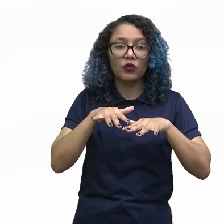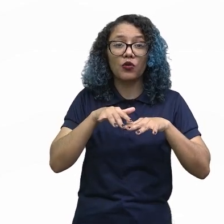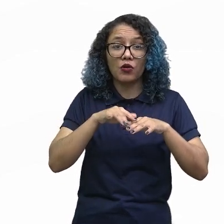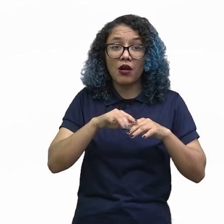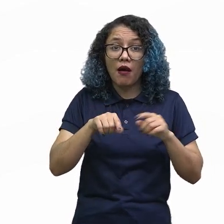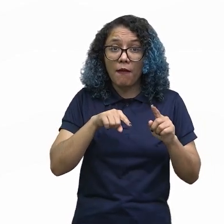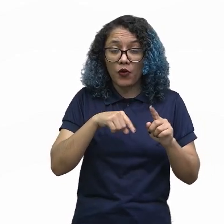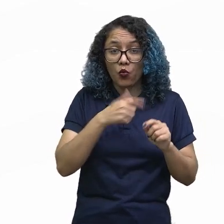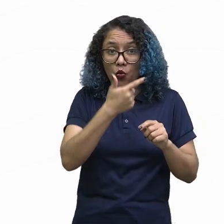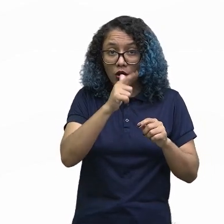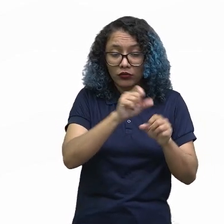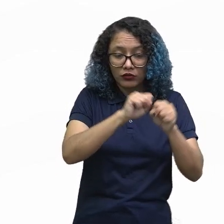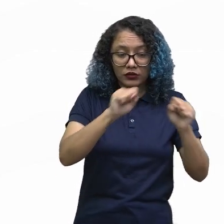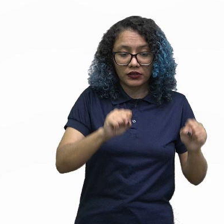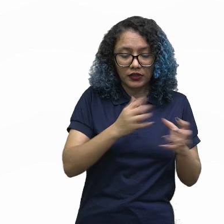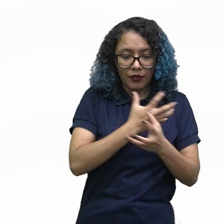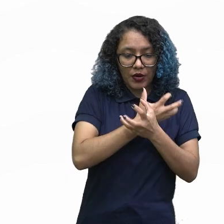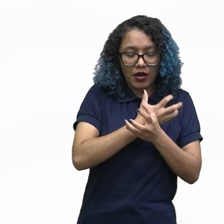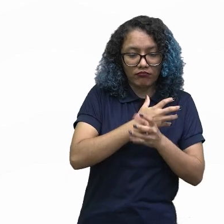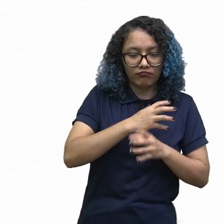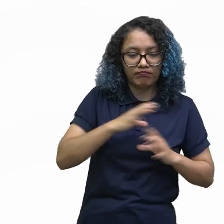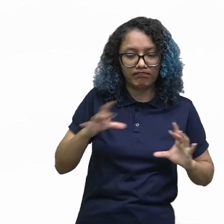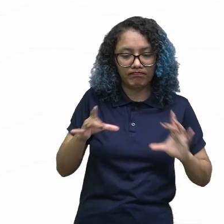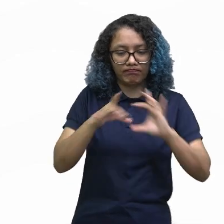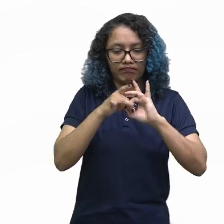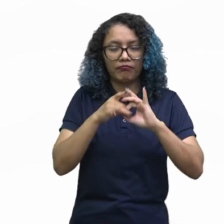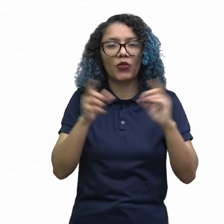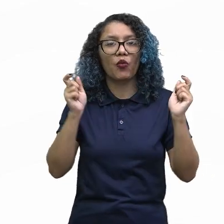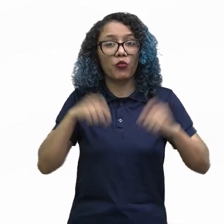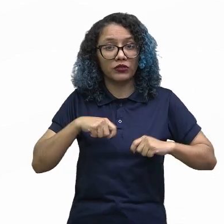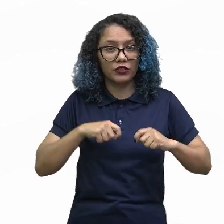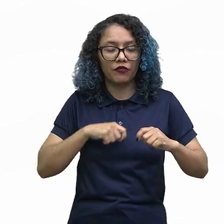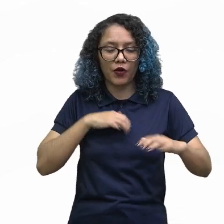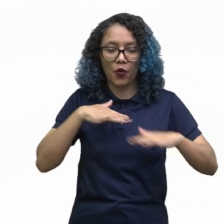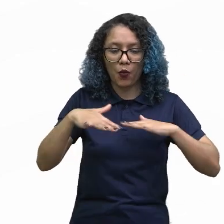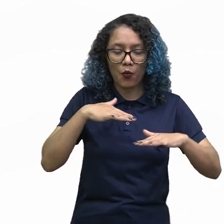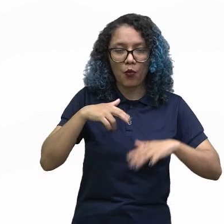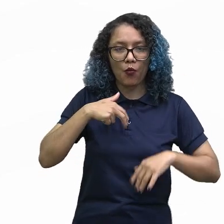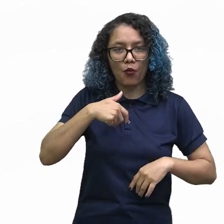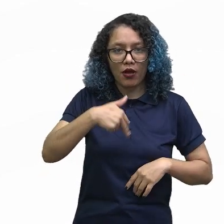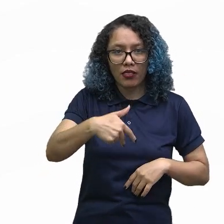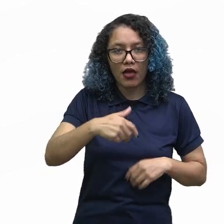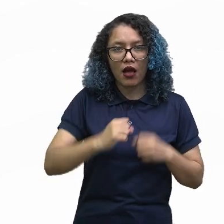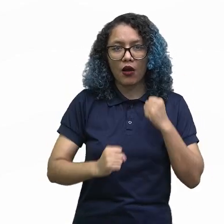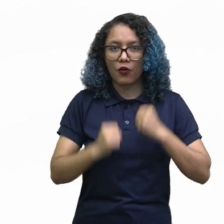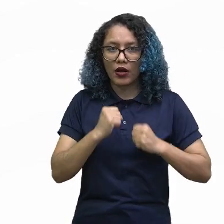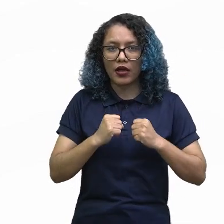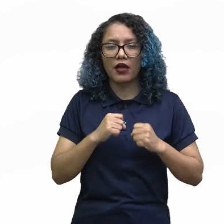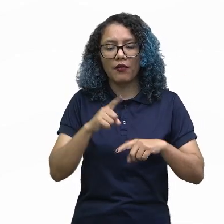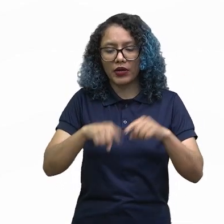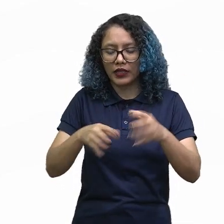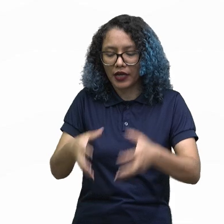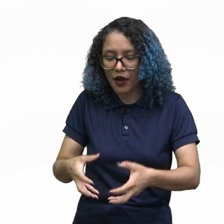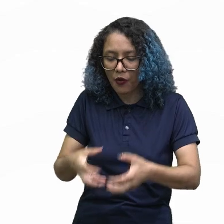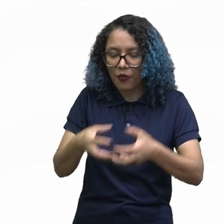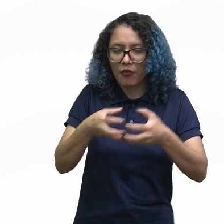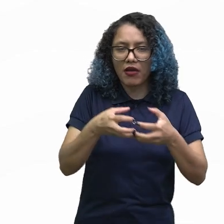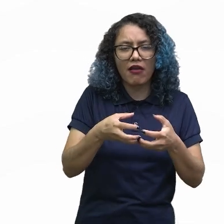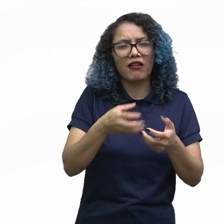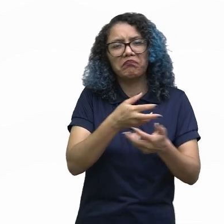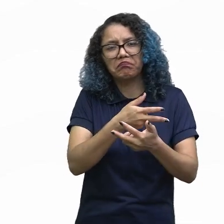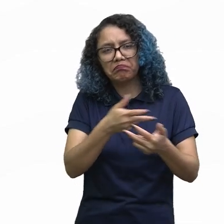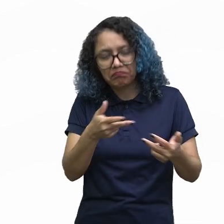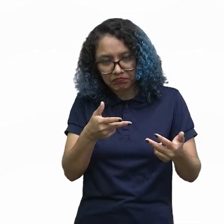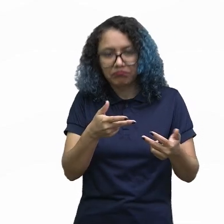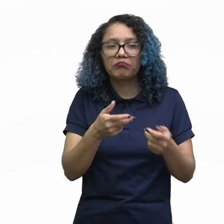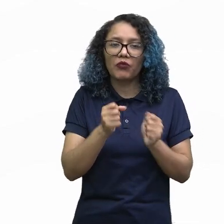sistema esquelético, permitindo que a gente possa se locomover, andar, né, correr, carregar objetos, por exemplo, né? Então ele tem essa